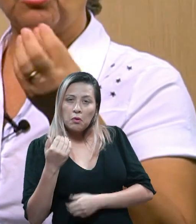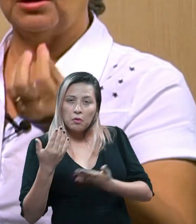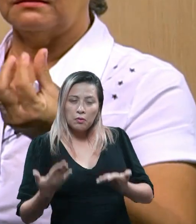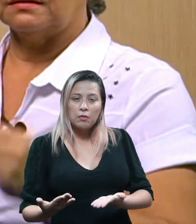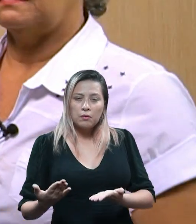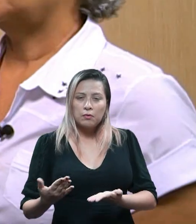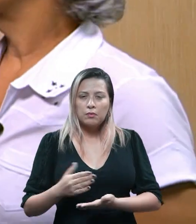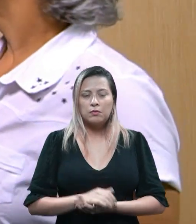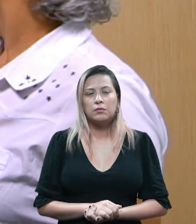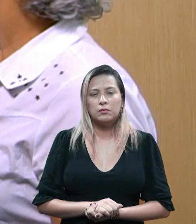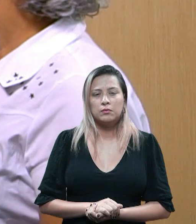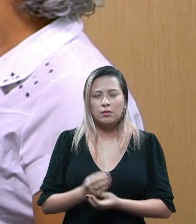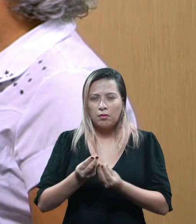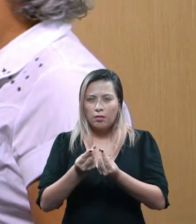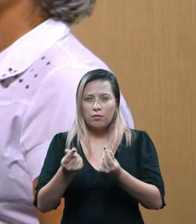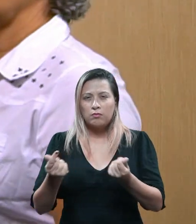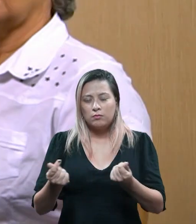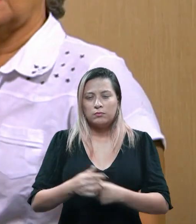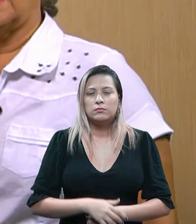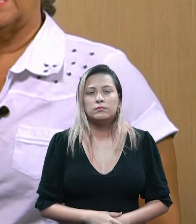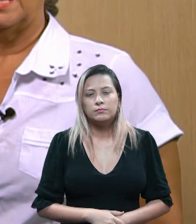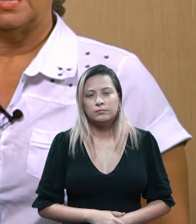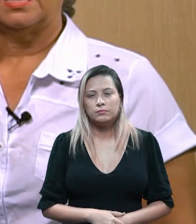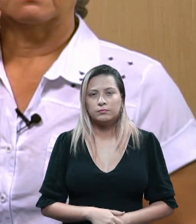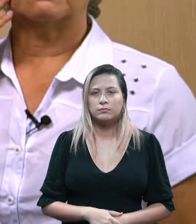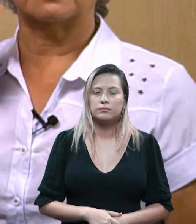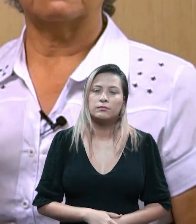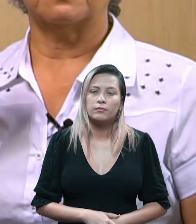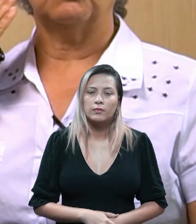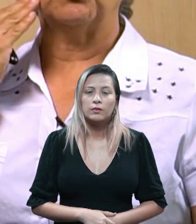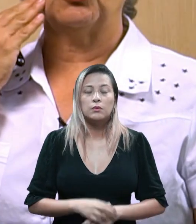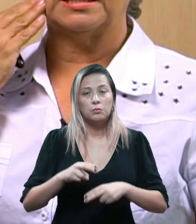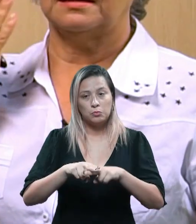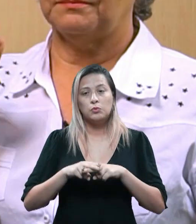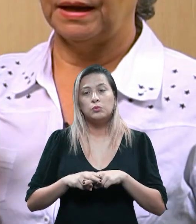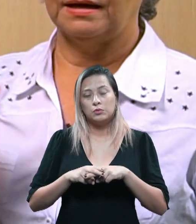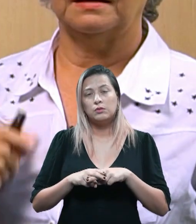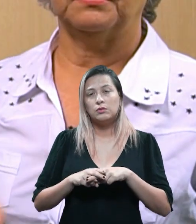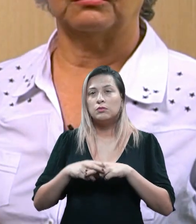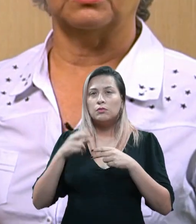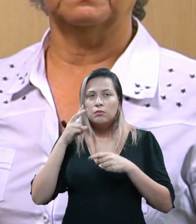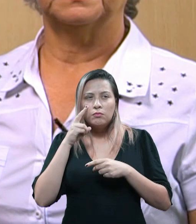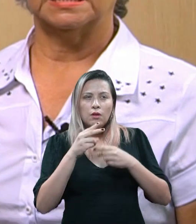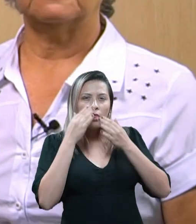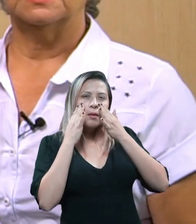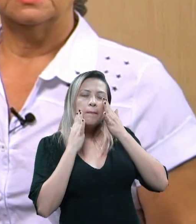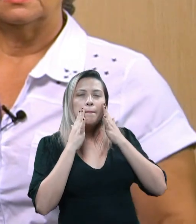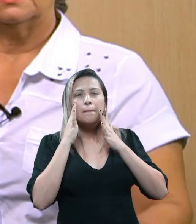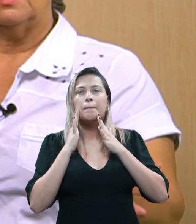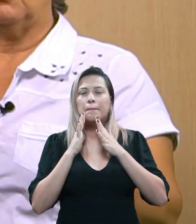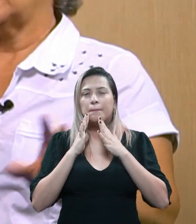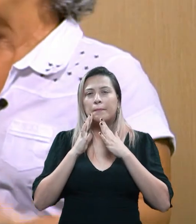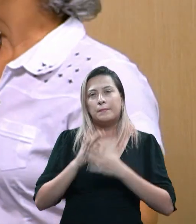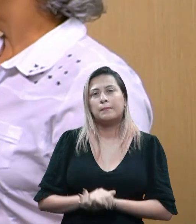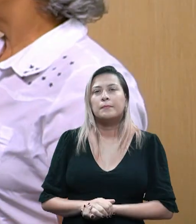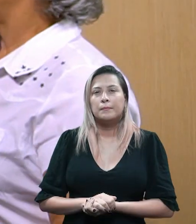ficam purulentas. Por isso que a gente vê secreção purulenta na pele da pessoa, certo?